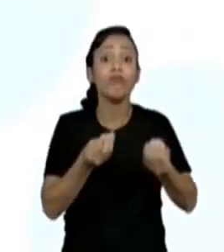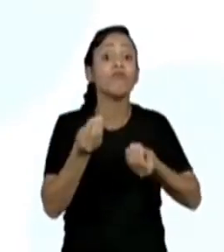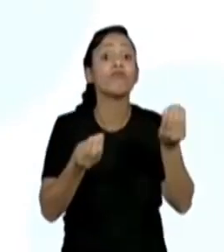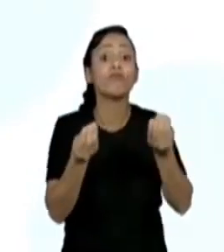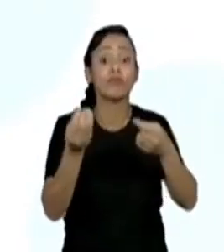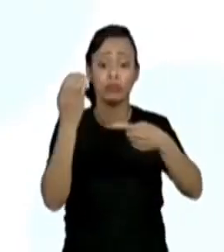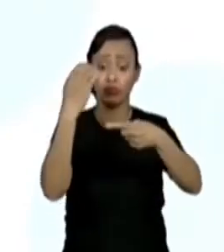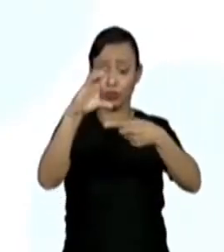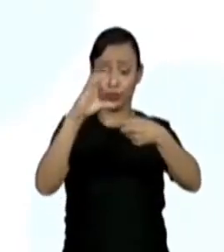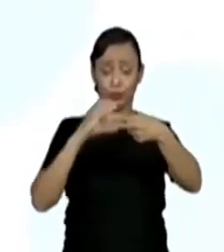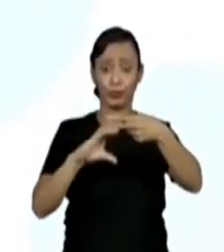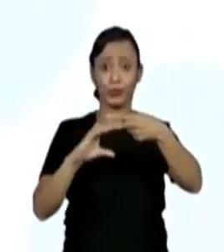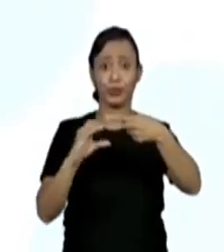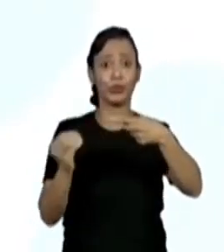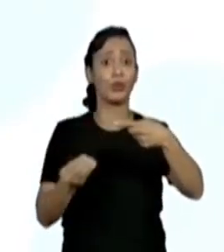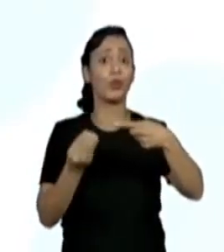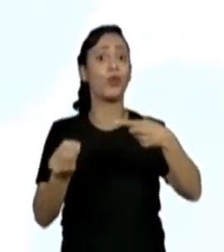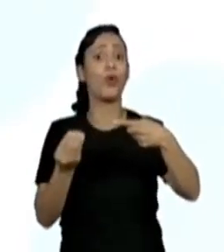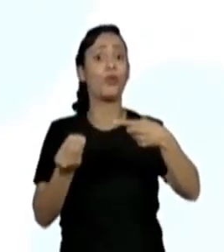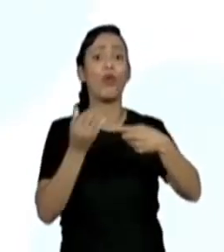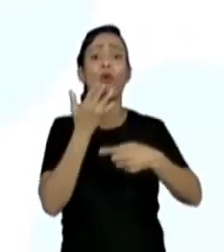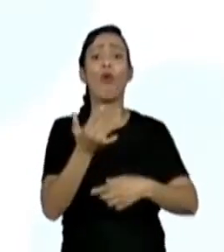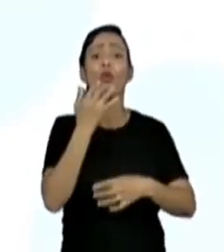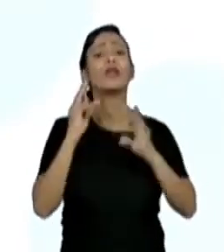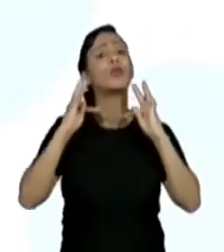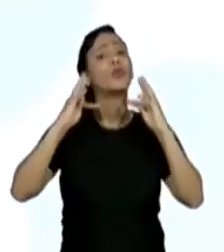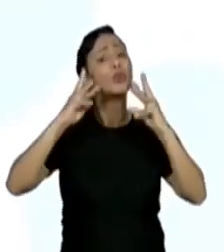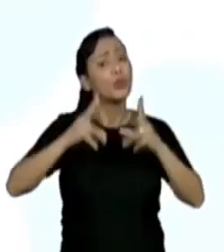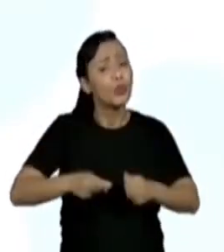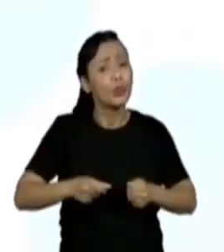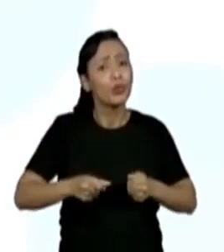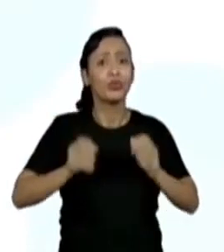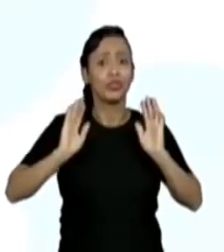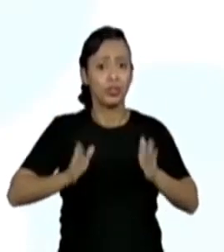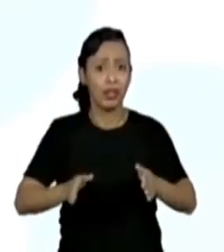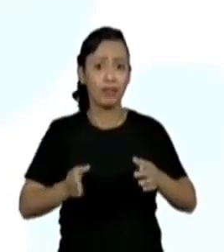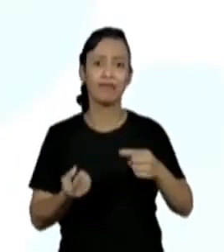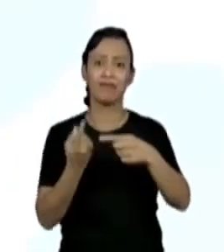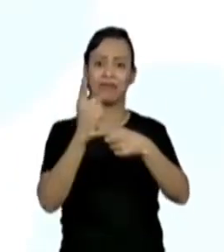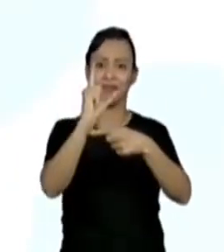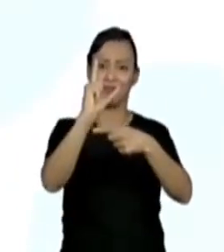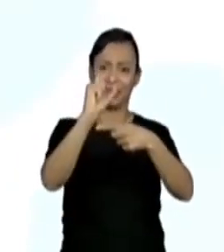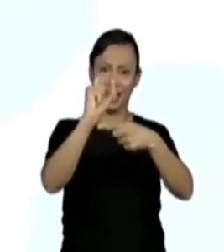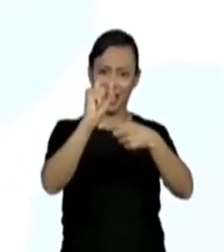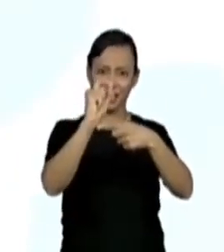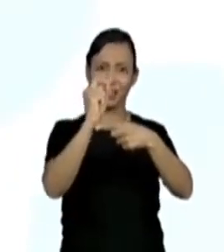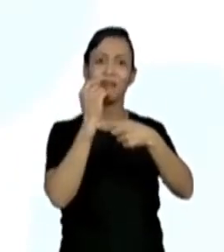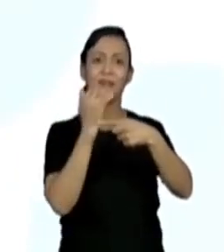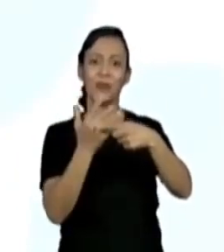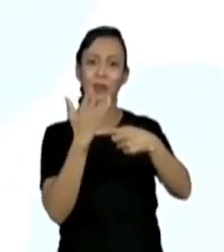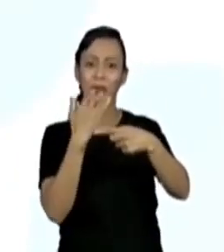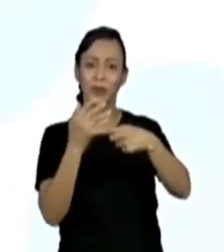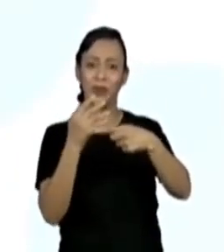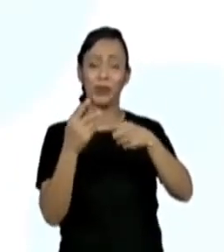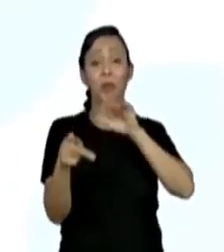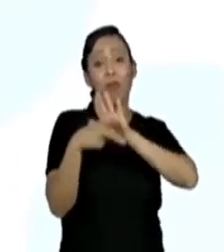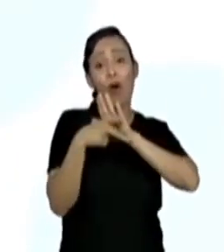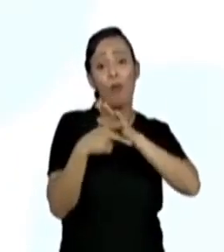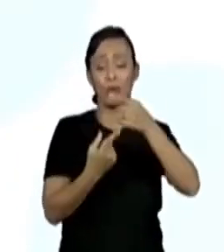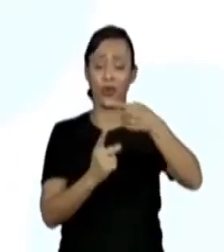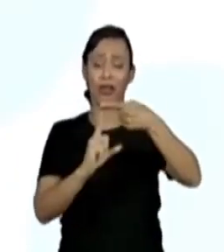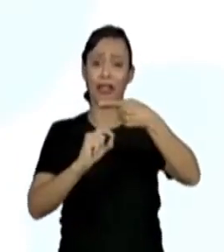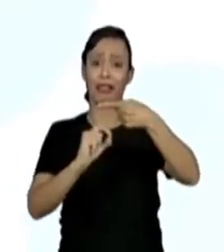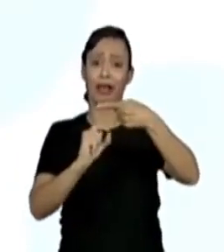partes coloridas sobre o todo todas as partes estão coloridas não é 10 partes coloridas das